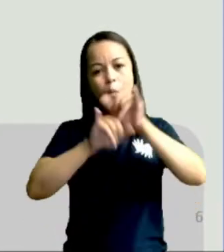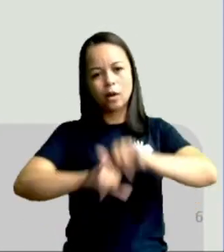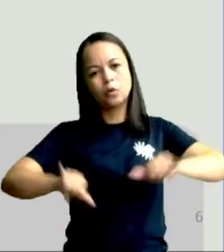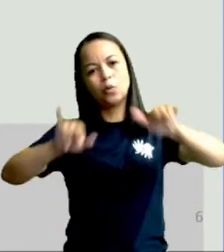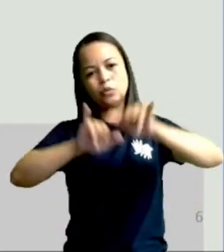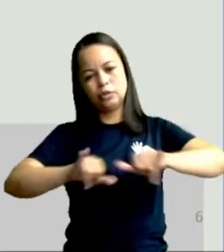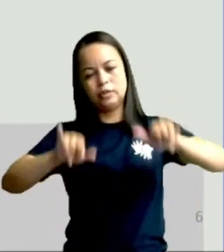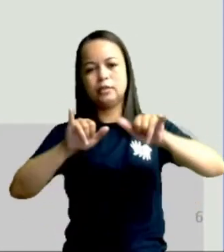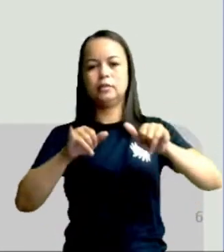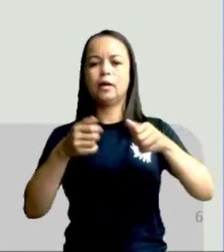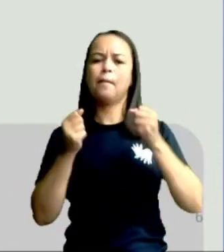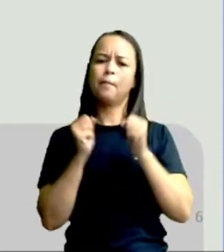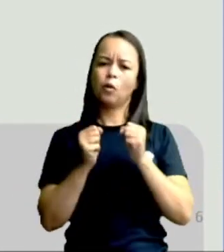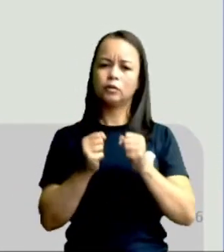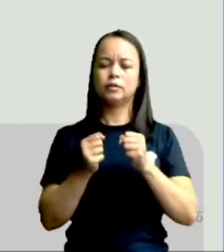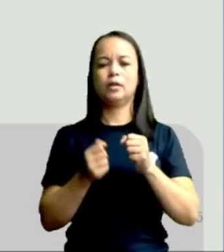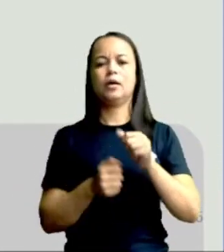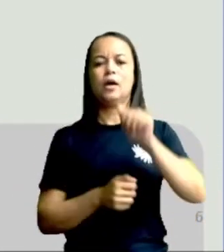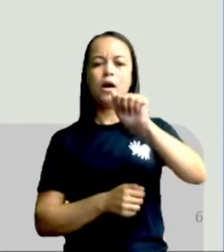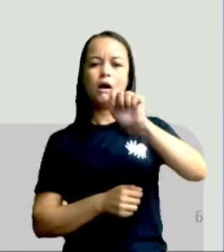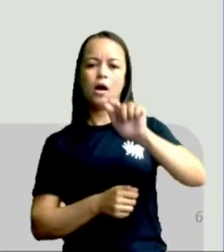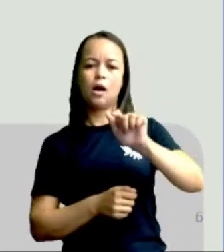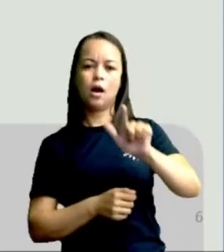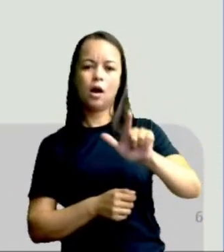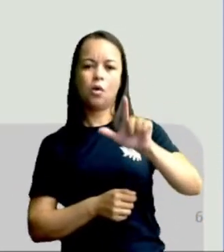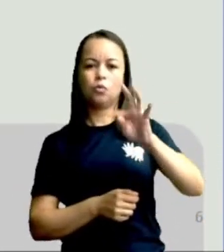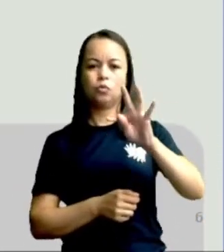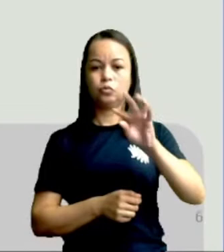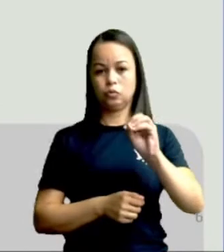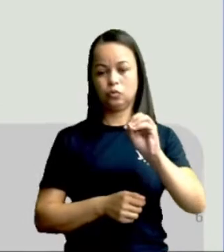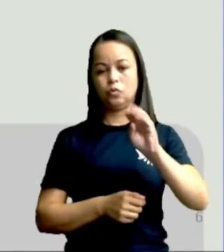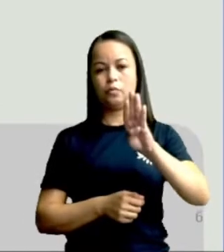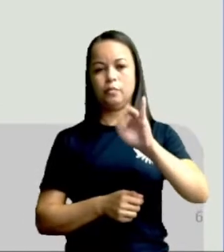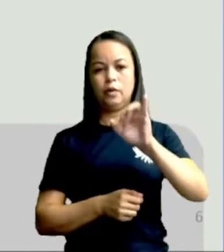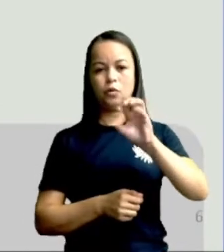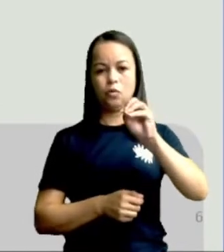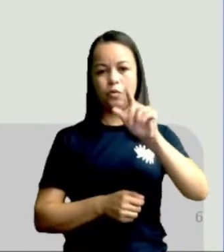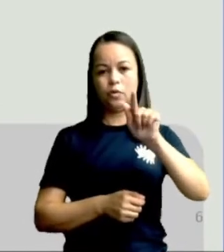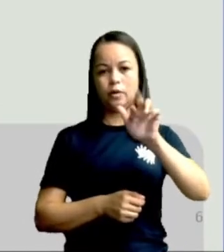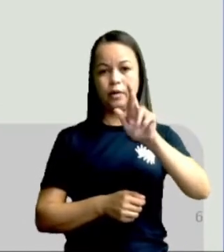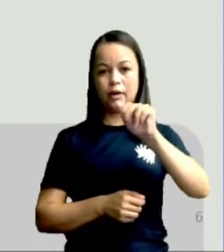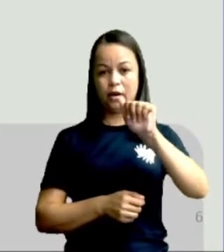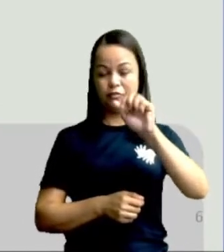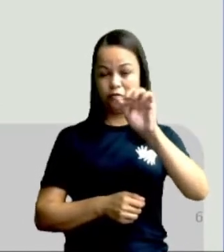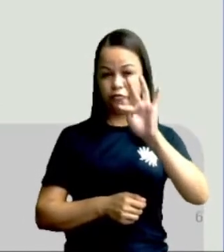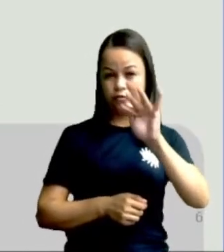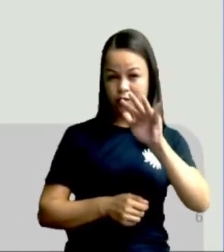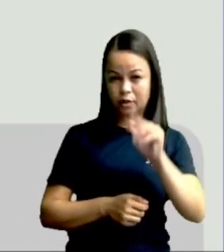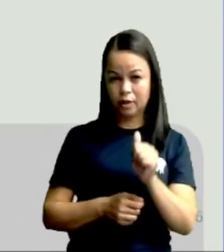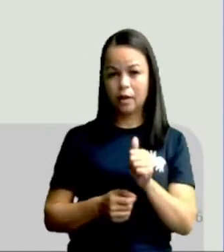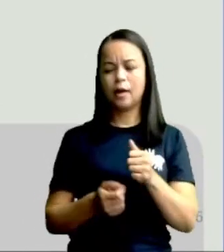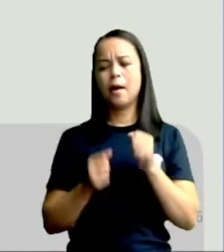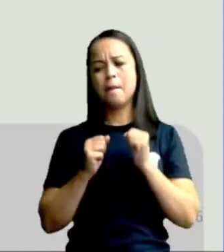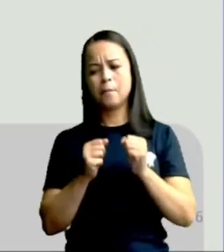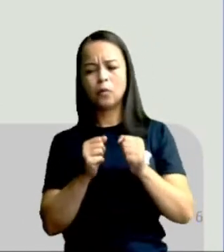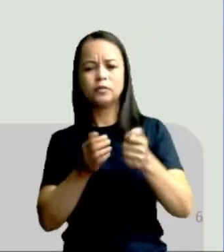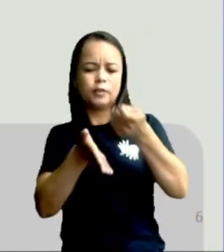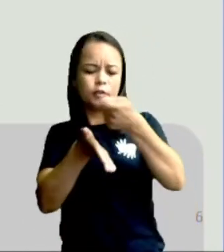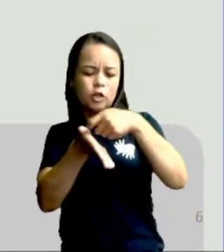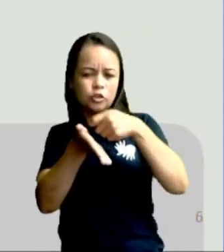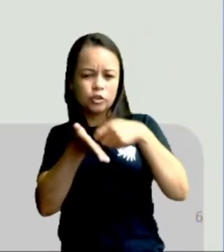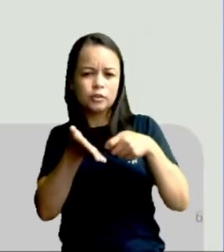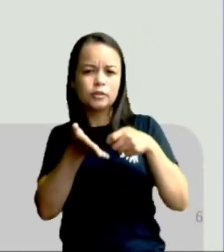ou autobiografia também. Temos a descrição, que pode ser o